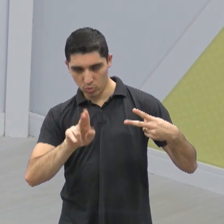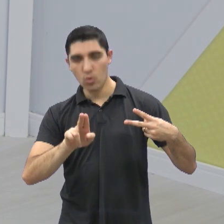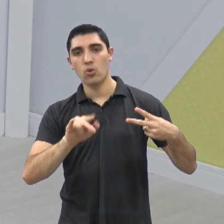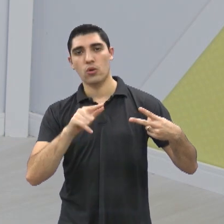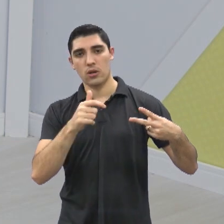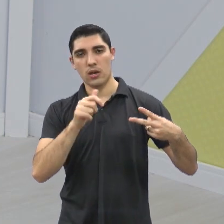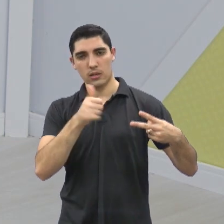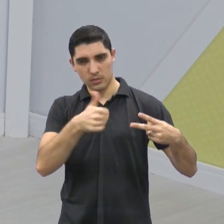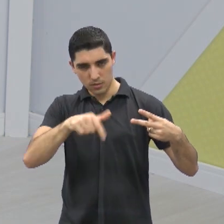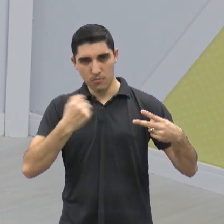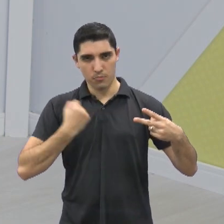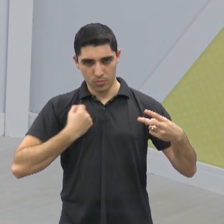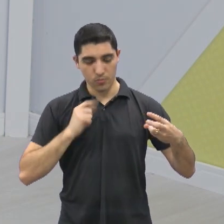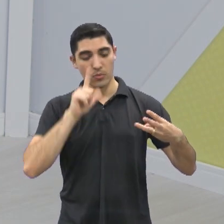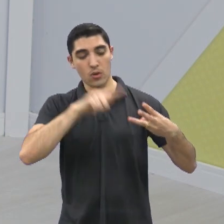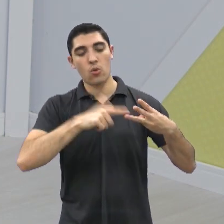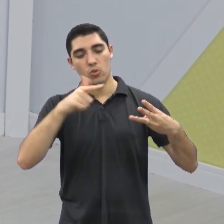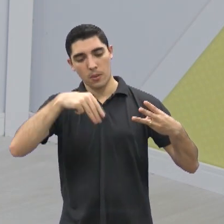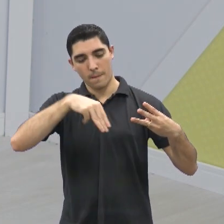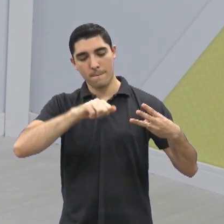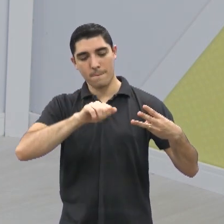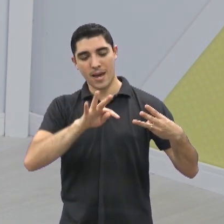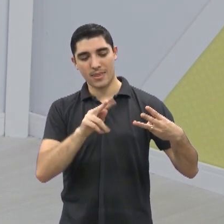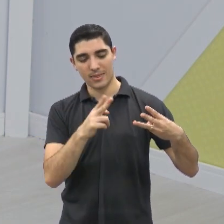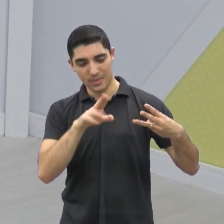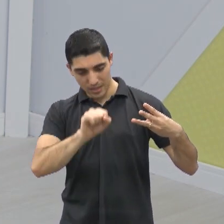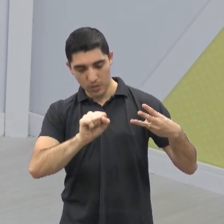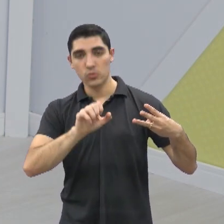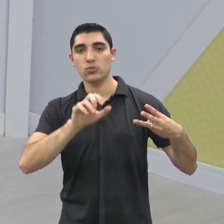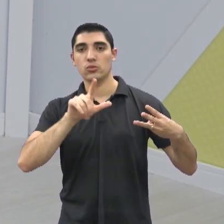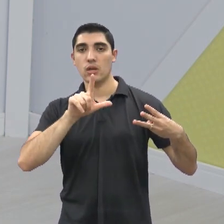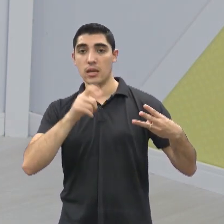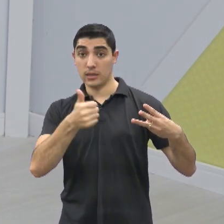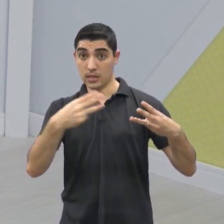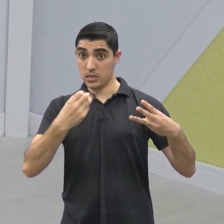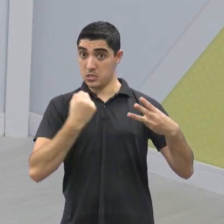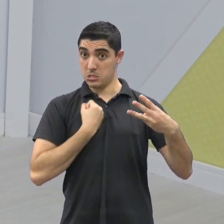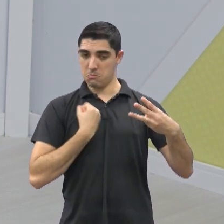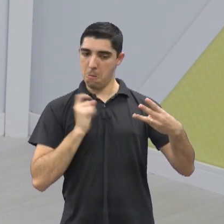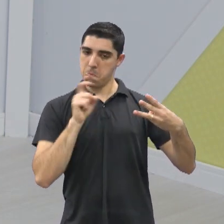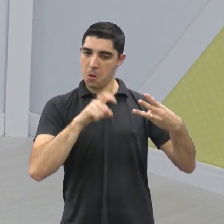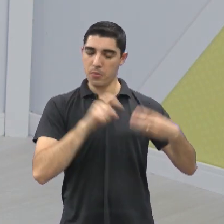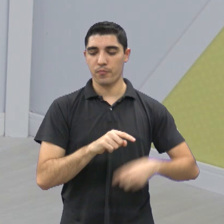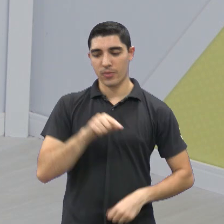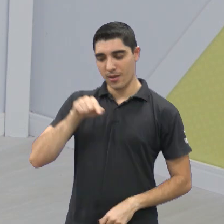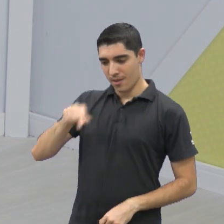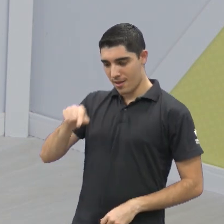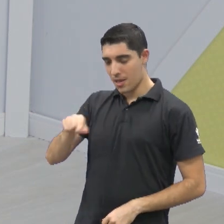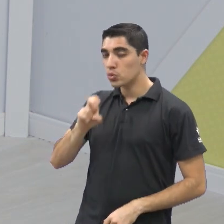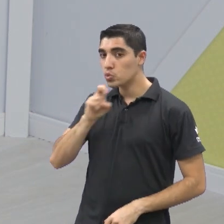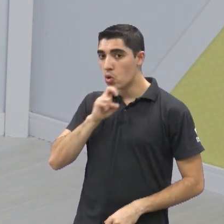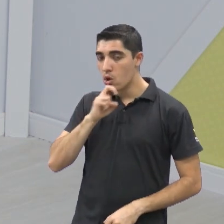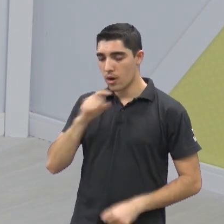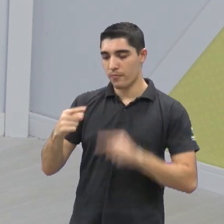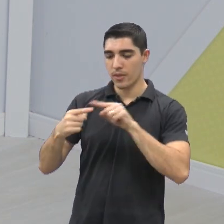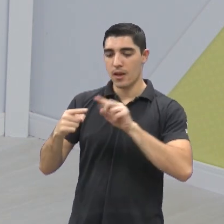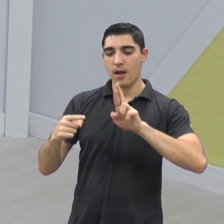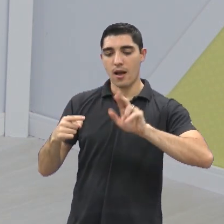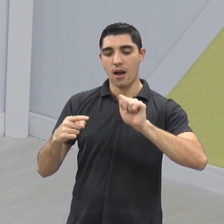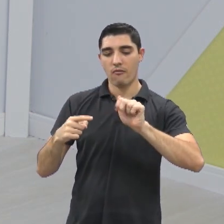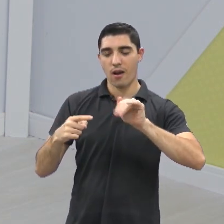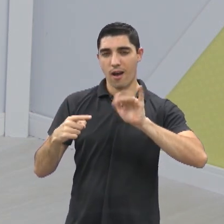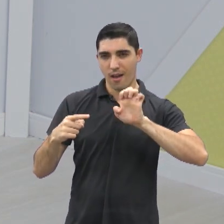assistência, e o Matheus Leal, 13 pontos, 7 rebotes e 3 assistências. Pelo lado da Liga Sorocabana, Rafael